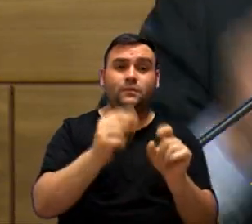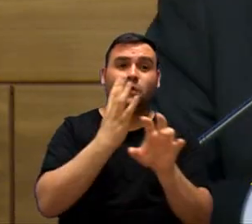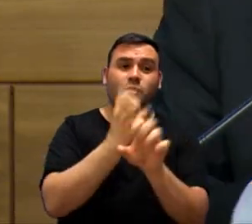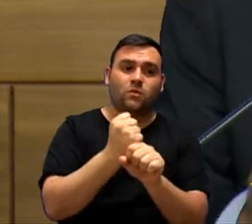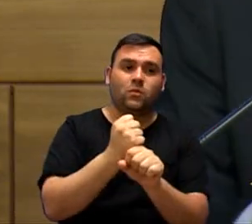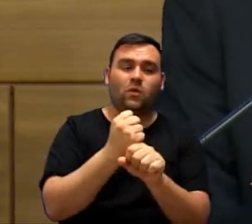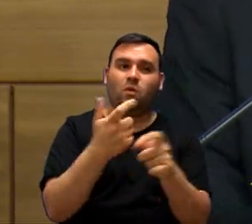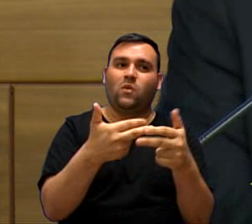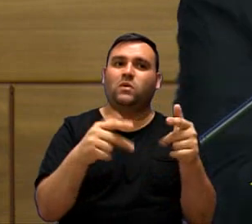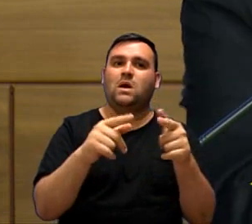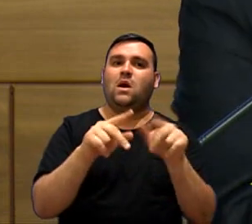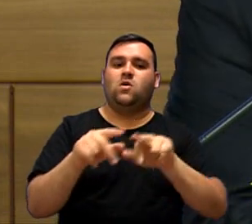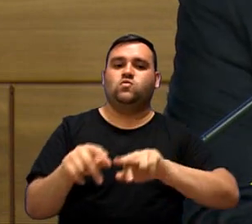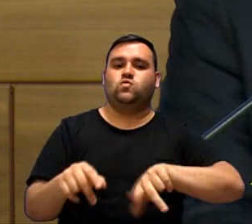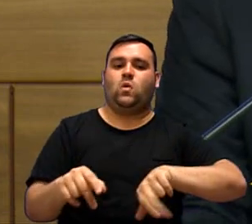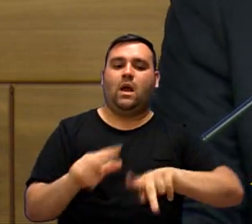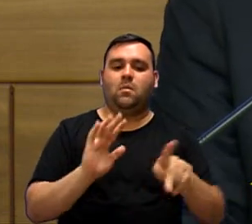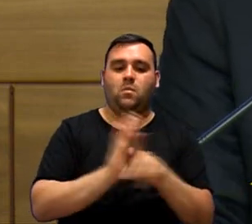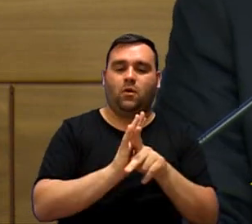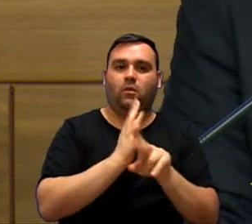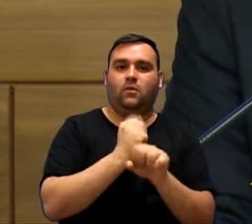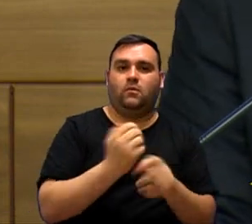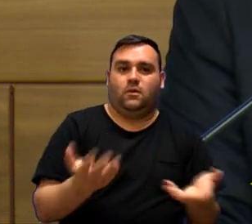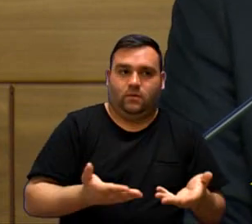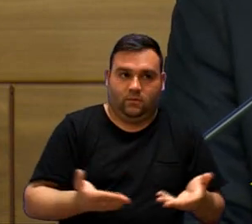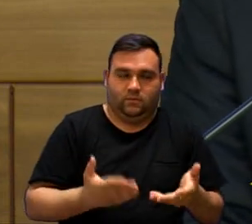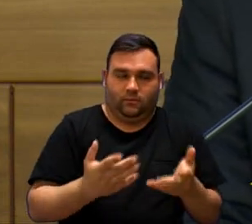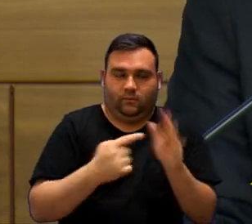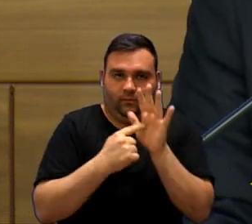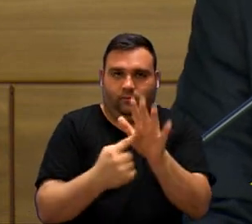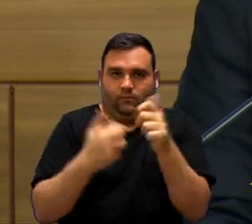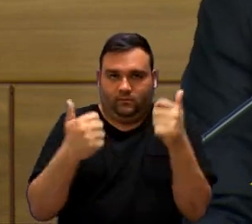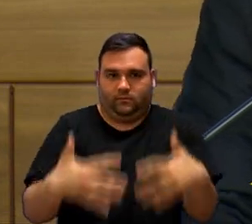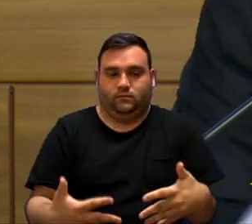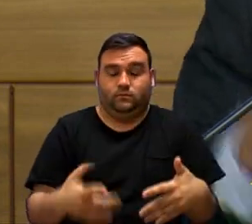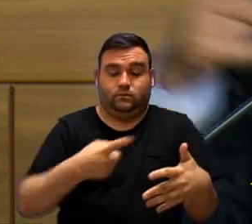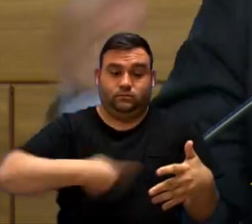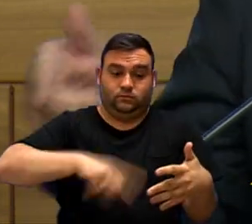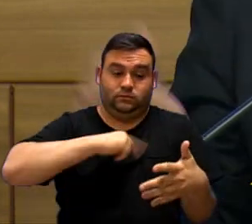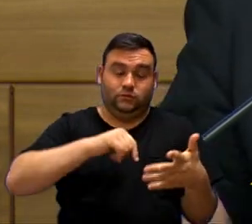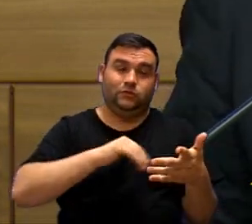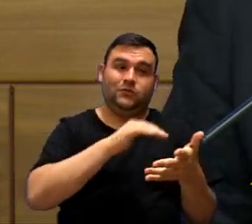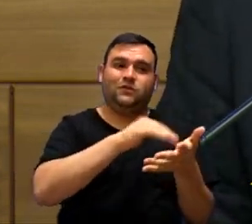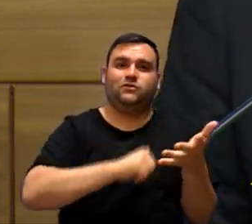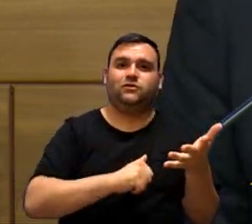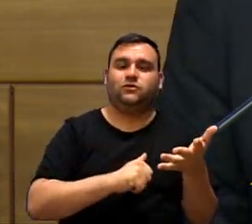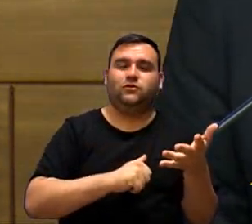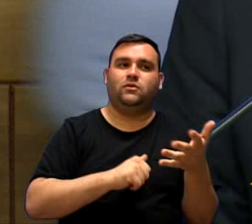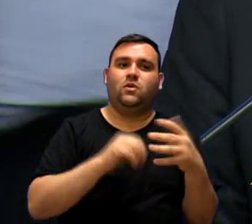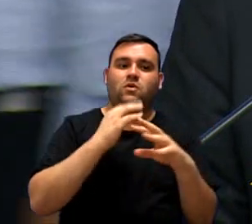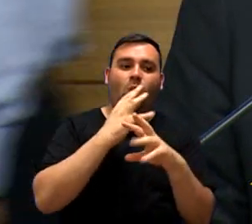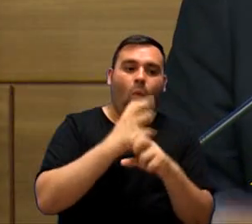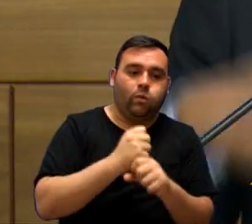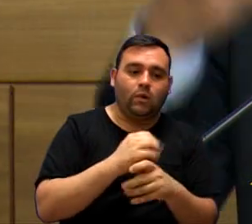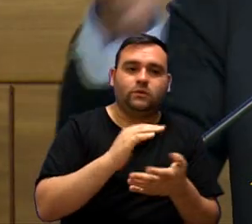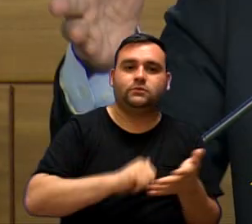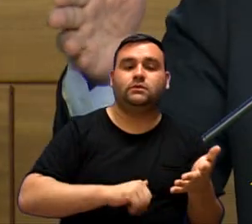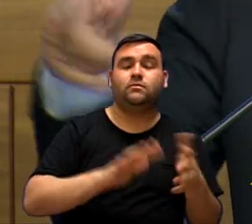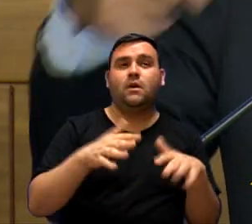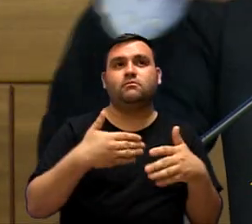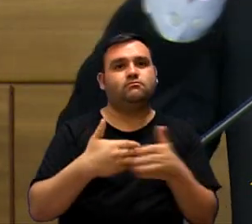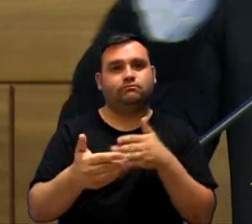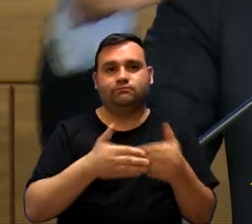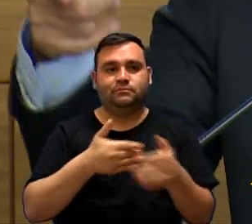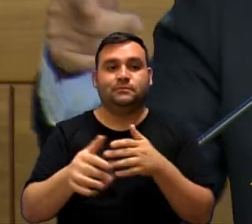somou uma coisa que não é bem dessa conta. Então, que nós tiramos do total. Mas, de qualquer